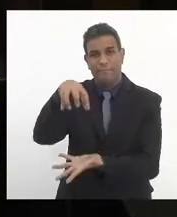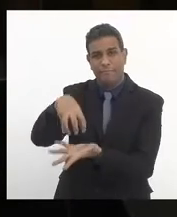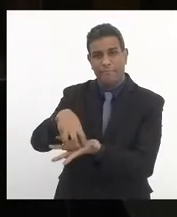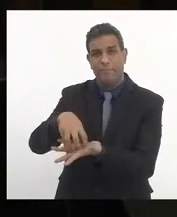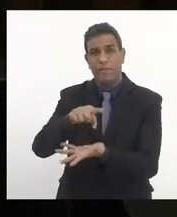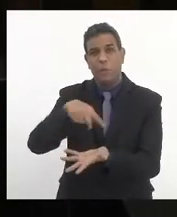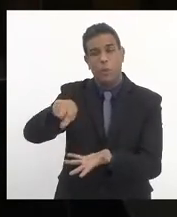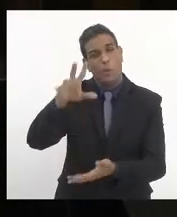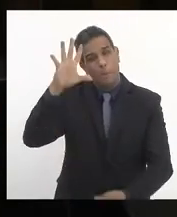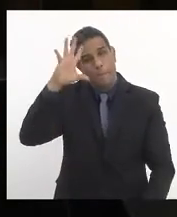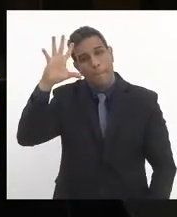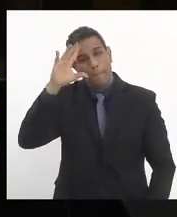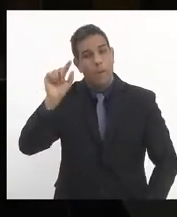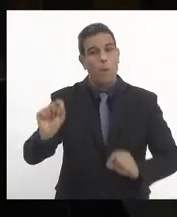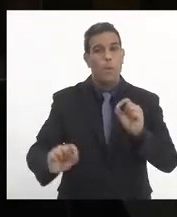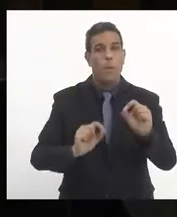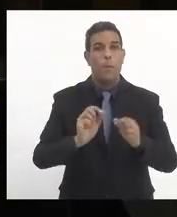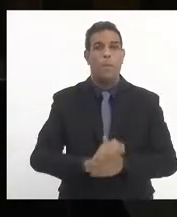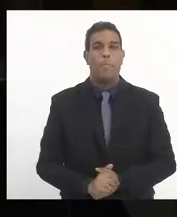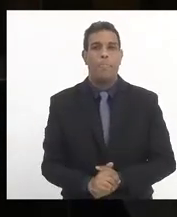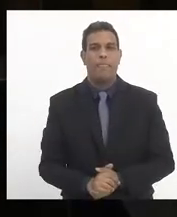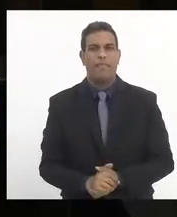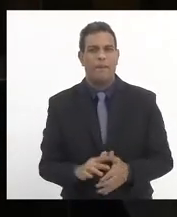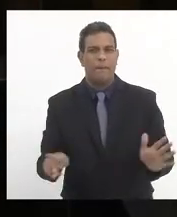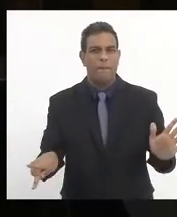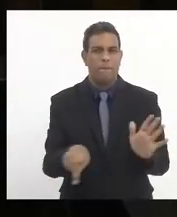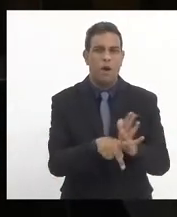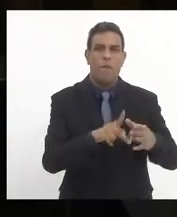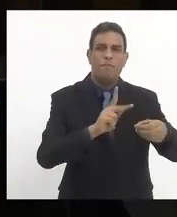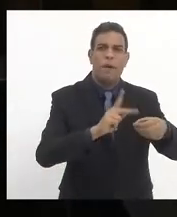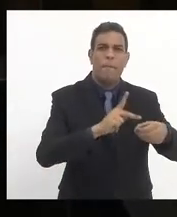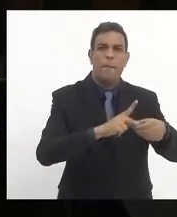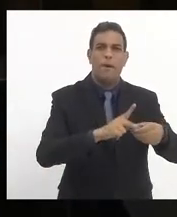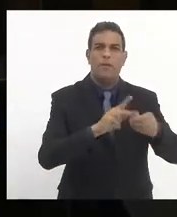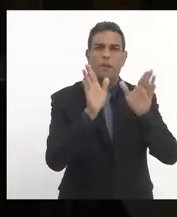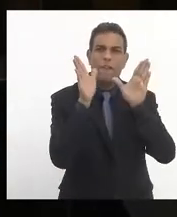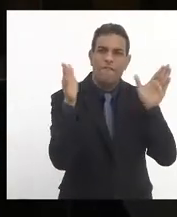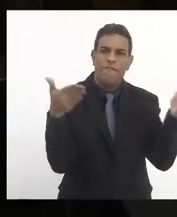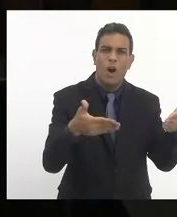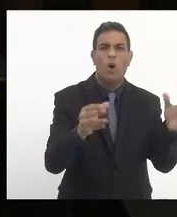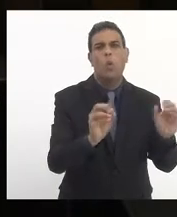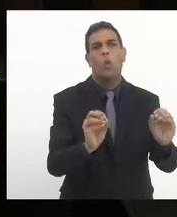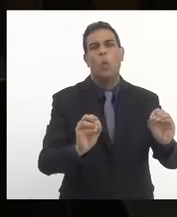Isso está pensado pela Petrobras? Não.